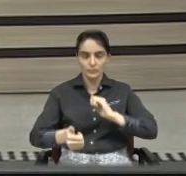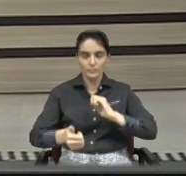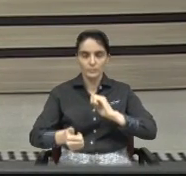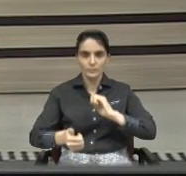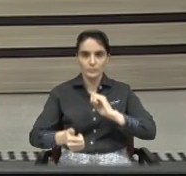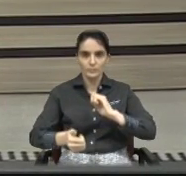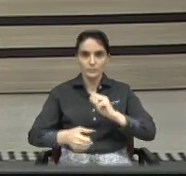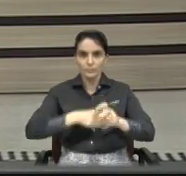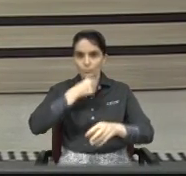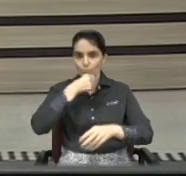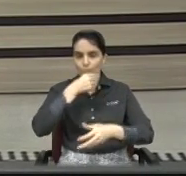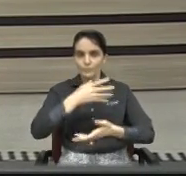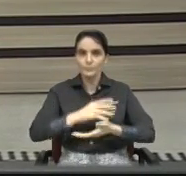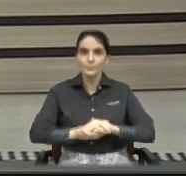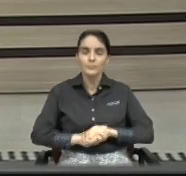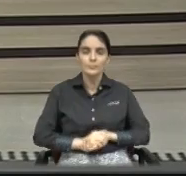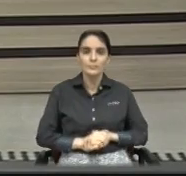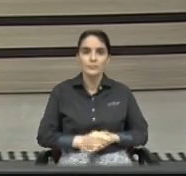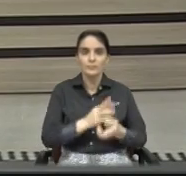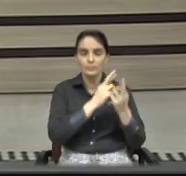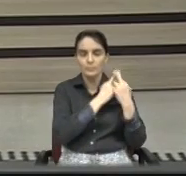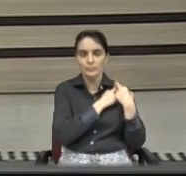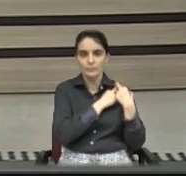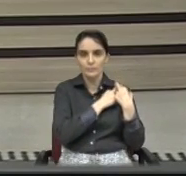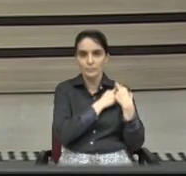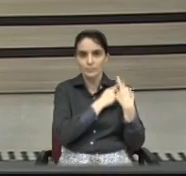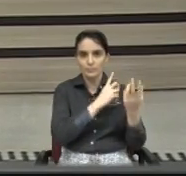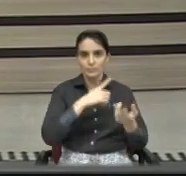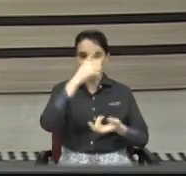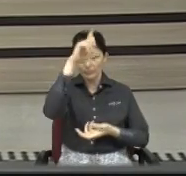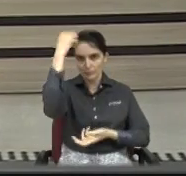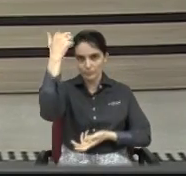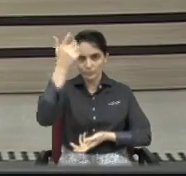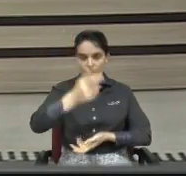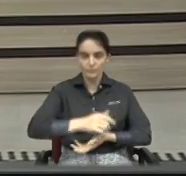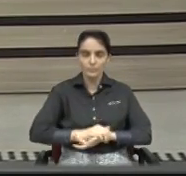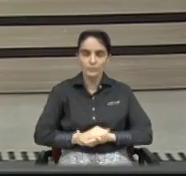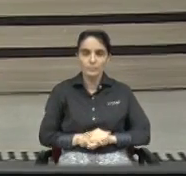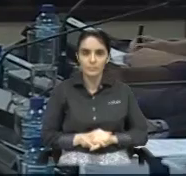outras providências. Autor, vereador Luizinho da Casaquil.